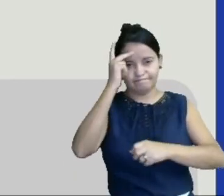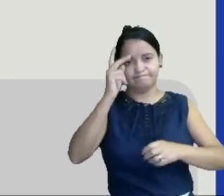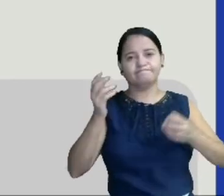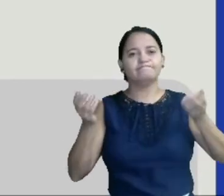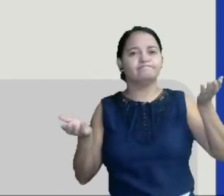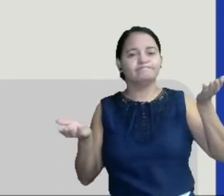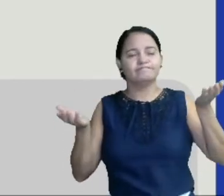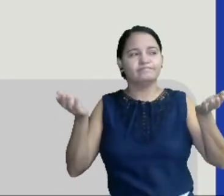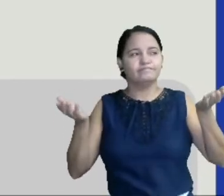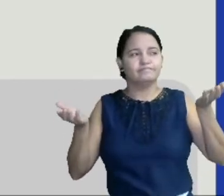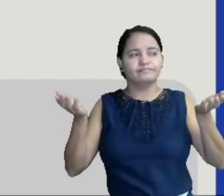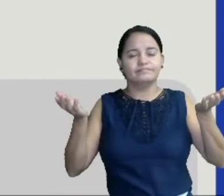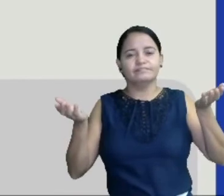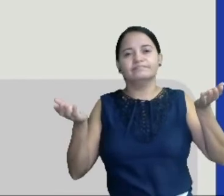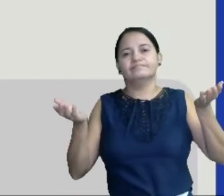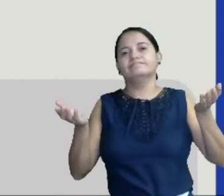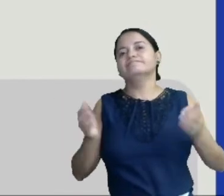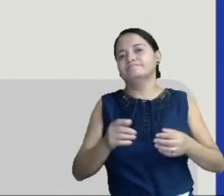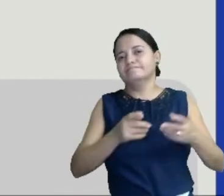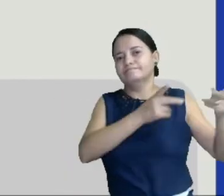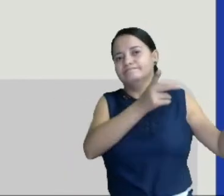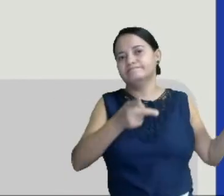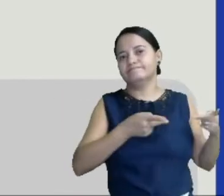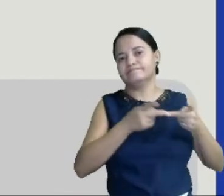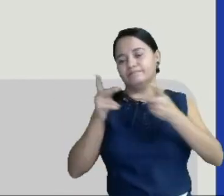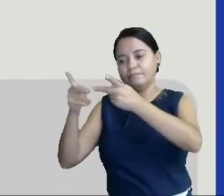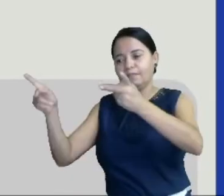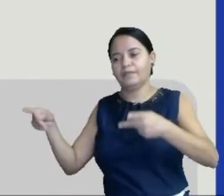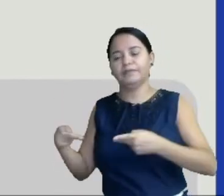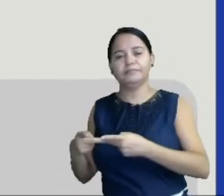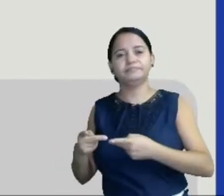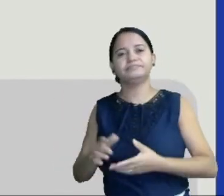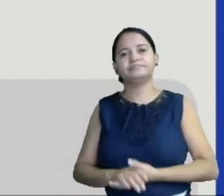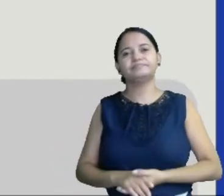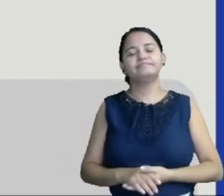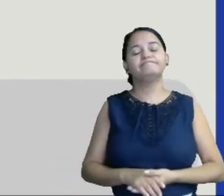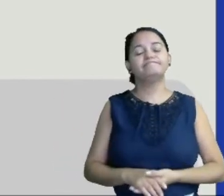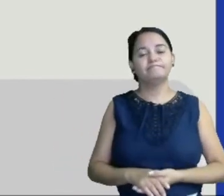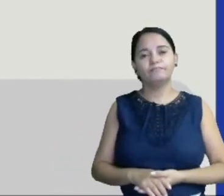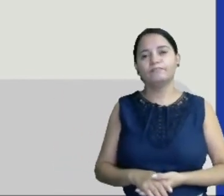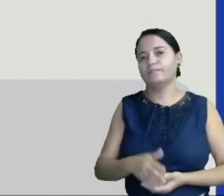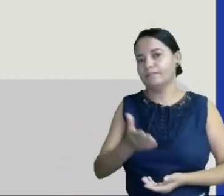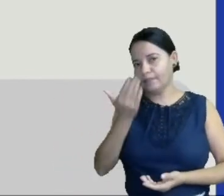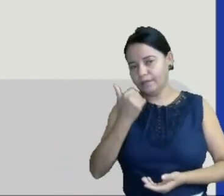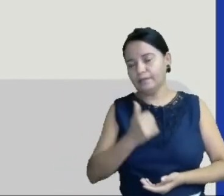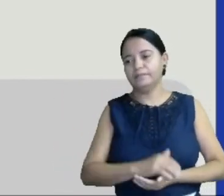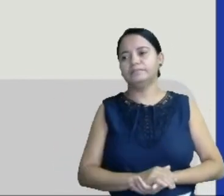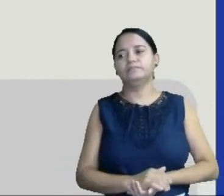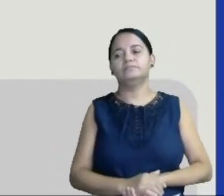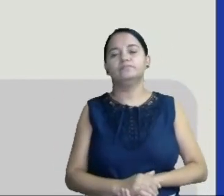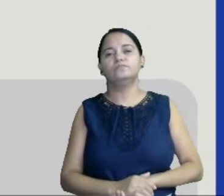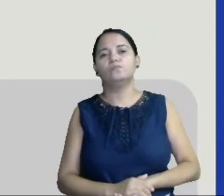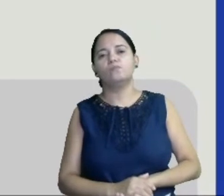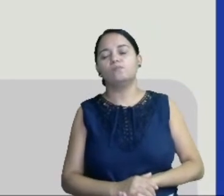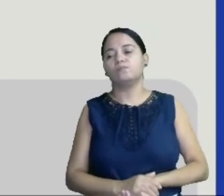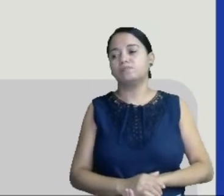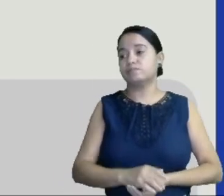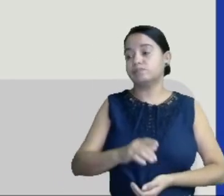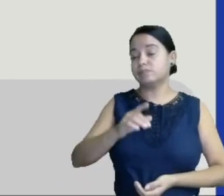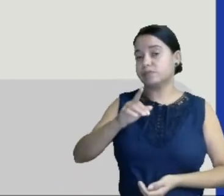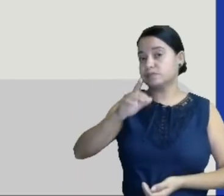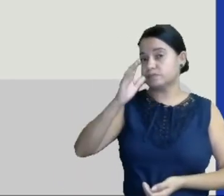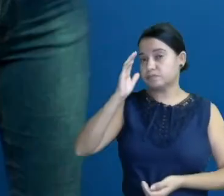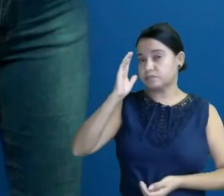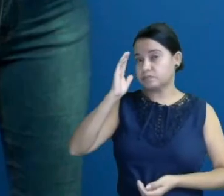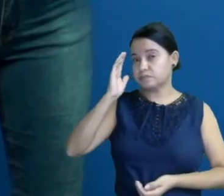equilibrar as duas bandejas dos Passos beleza da balança Então vamos lá lindo para a